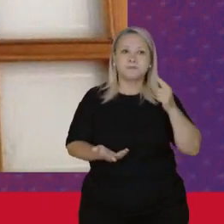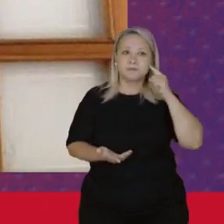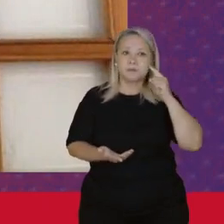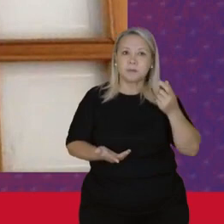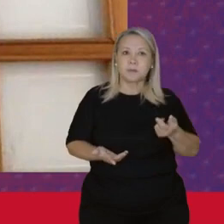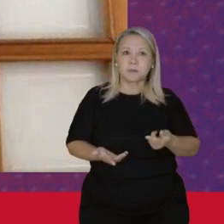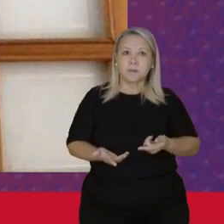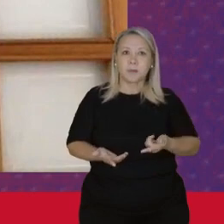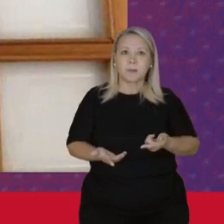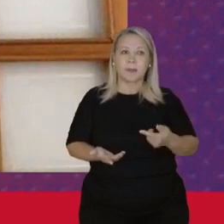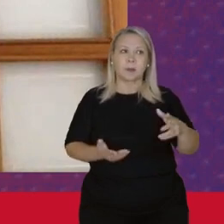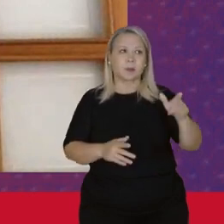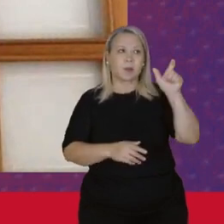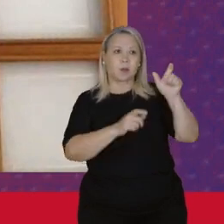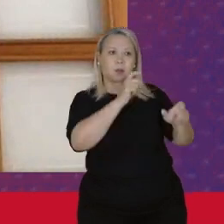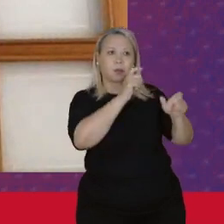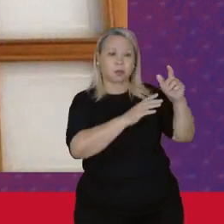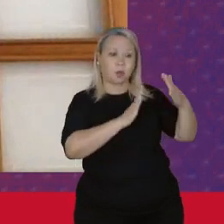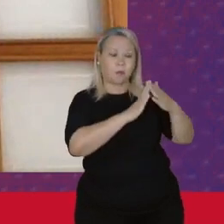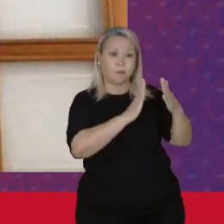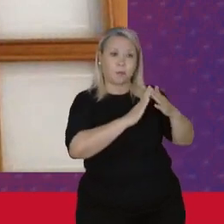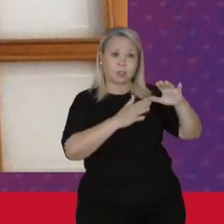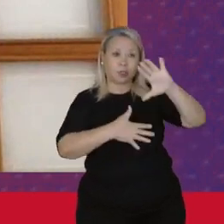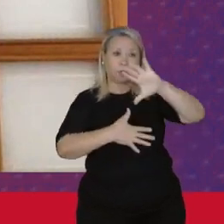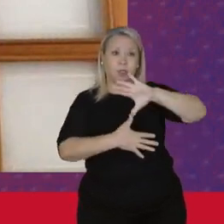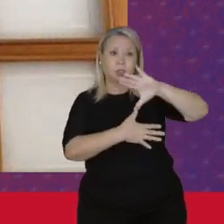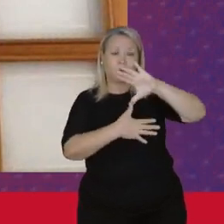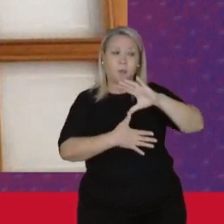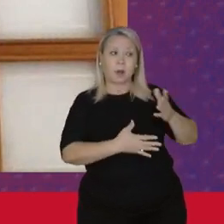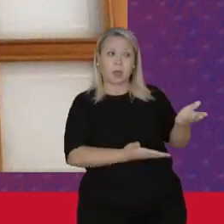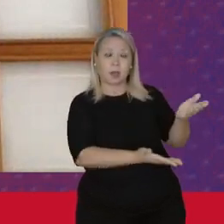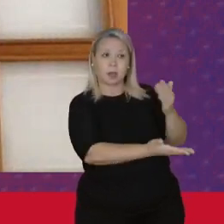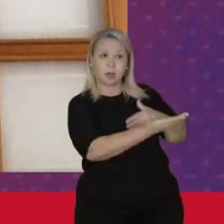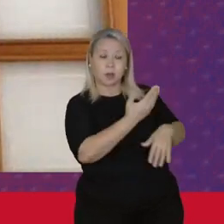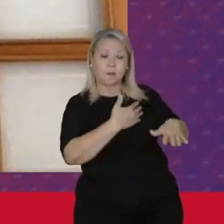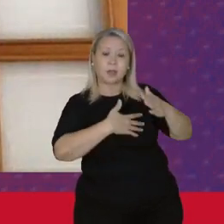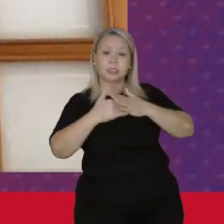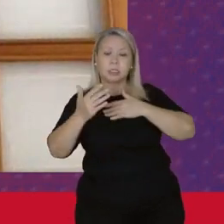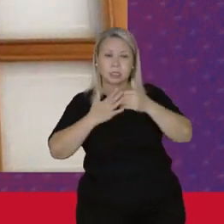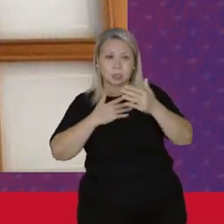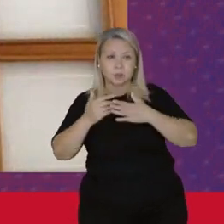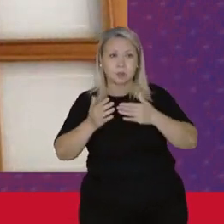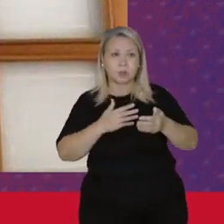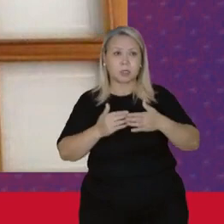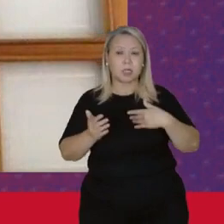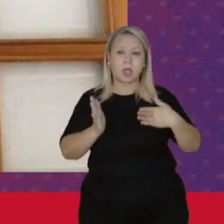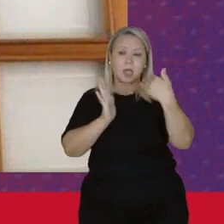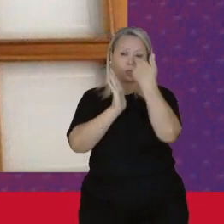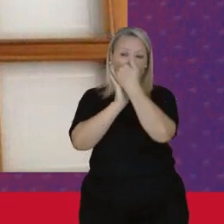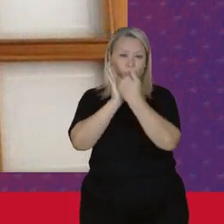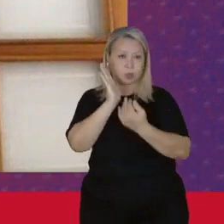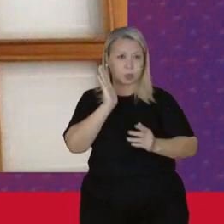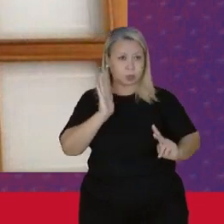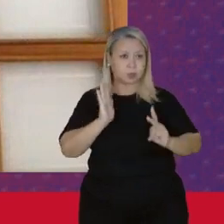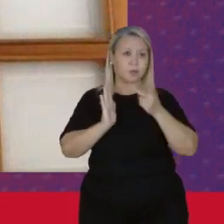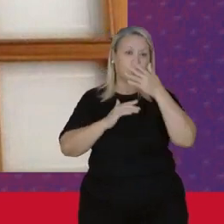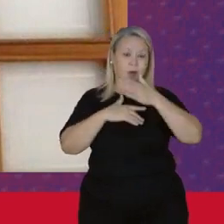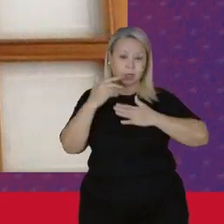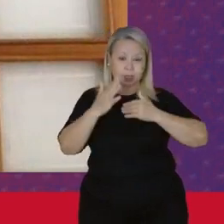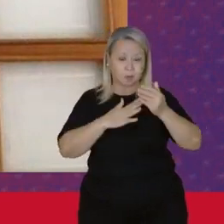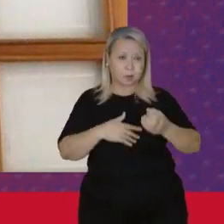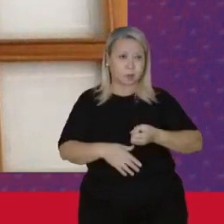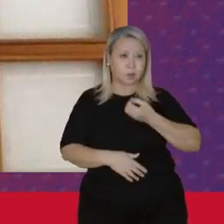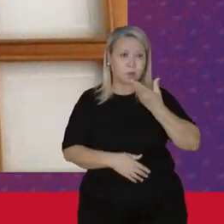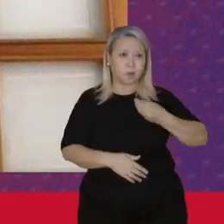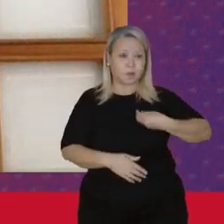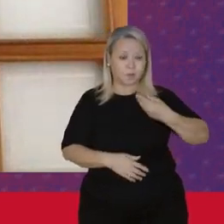de irmãos nossos, de vizinhos latino-americanos que vêm exercitando esses princípios, esses valores, essas práticas do bem viver